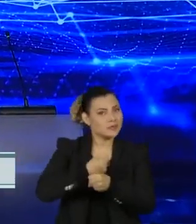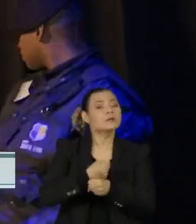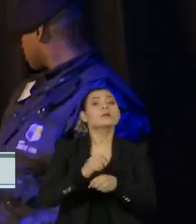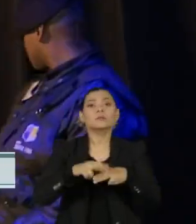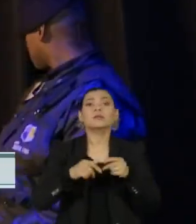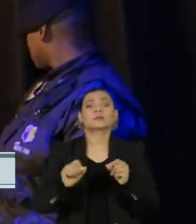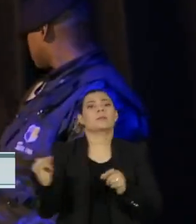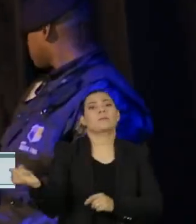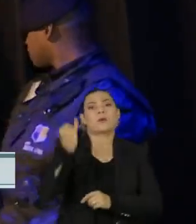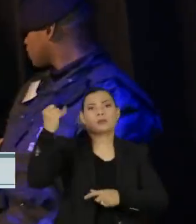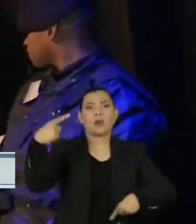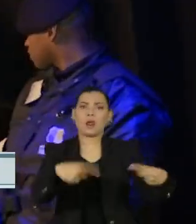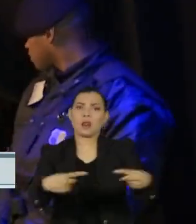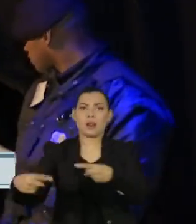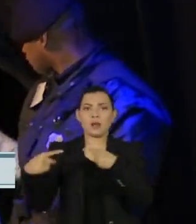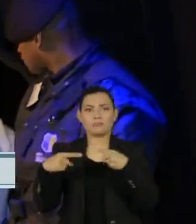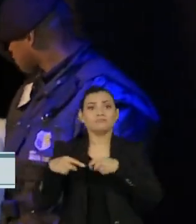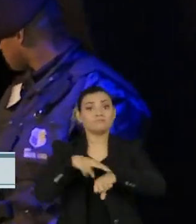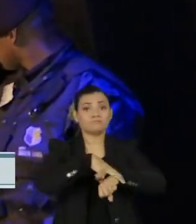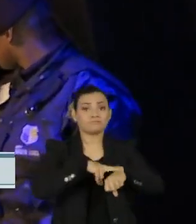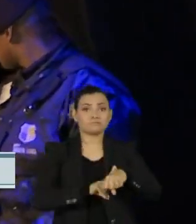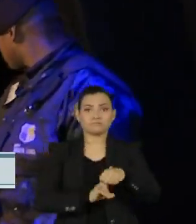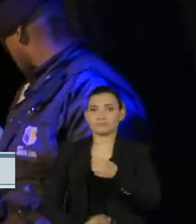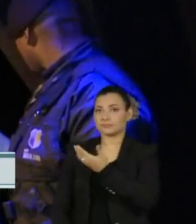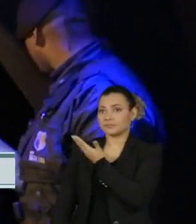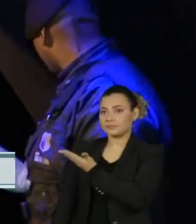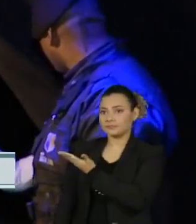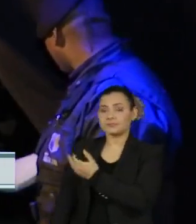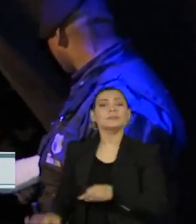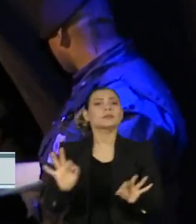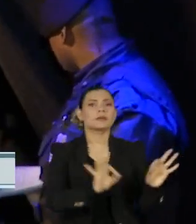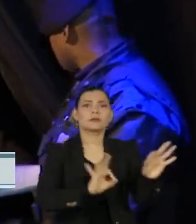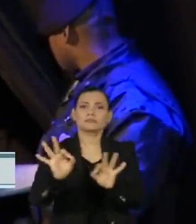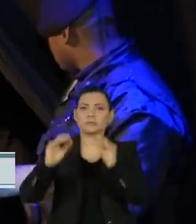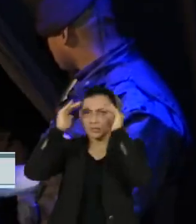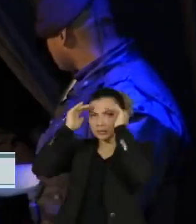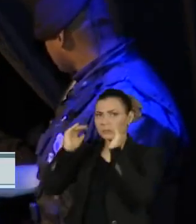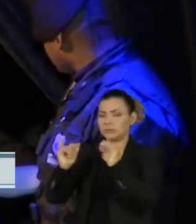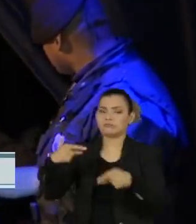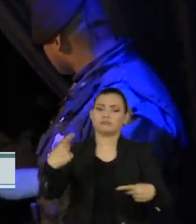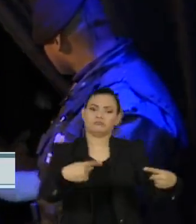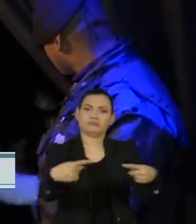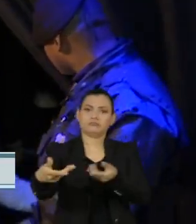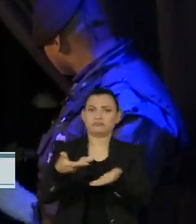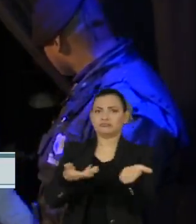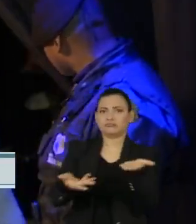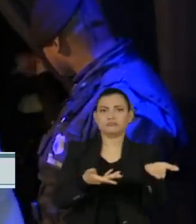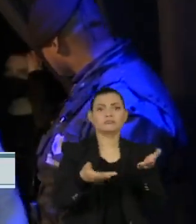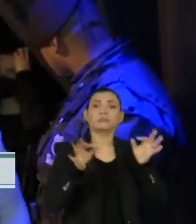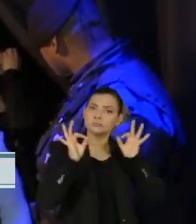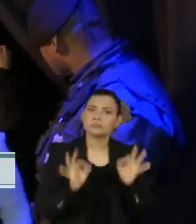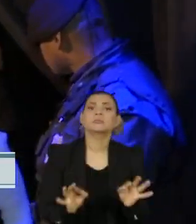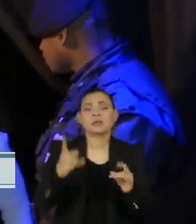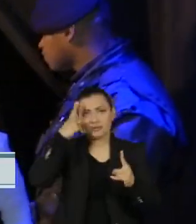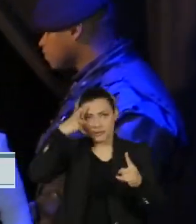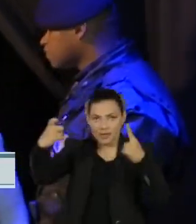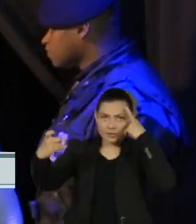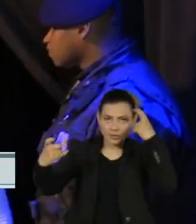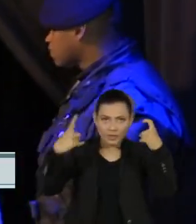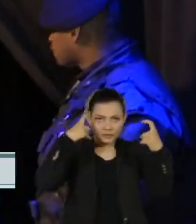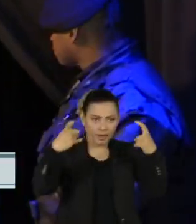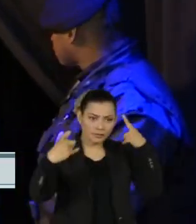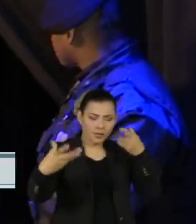maior. Foi um debate, ao mesmo tempo, bem organizado, respeitoso, em que realmente muitas ideias